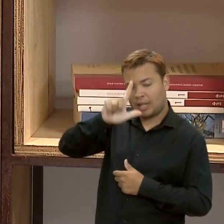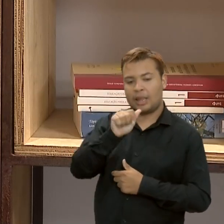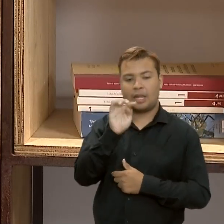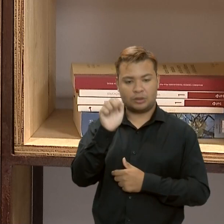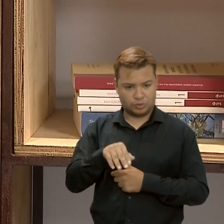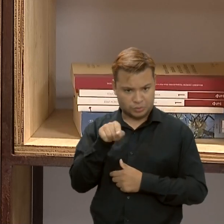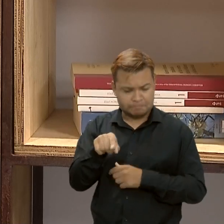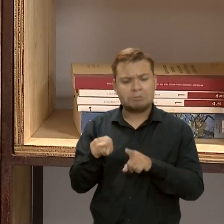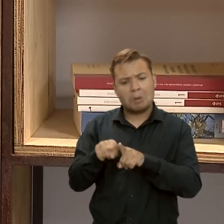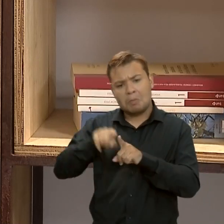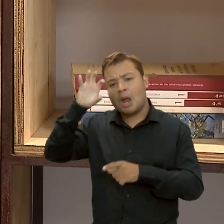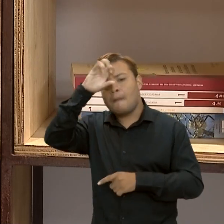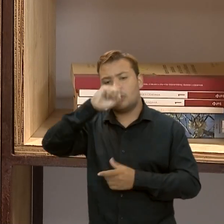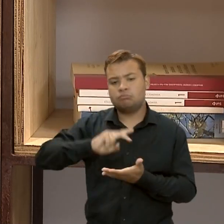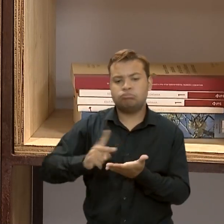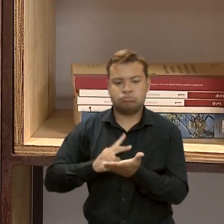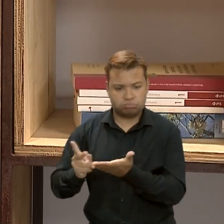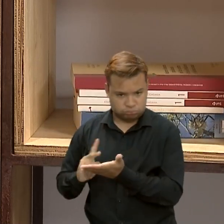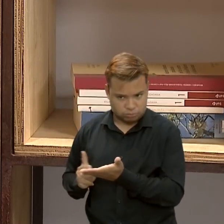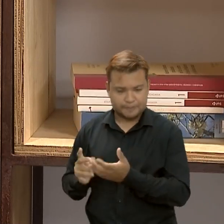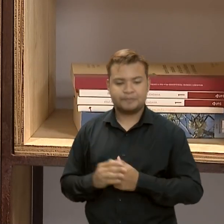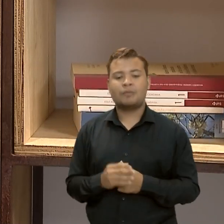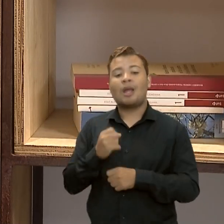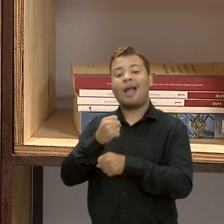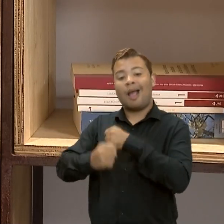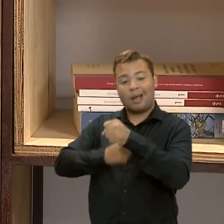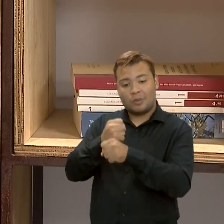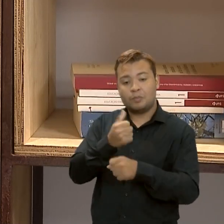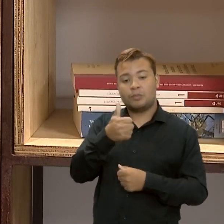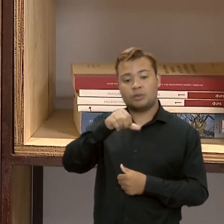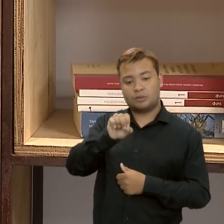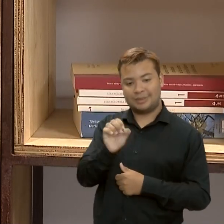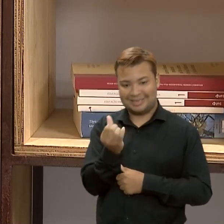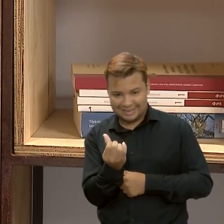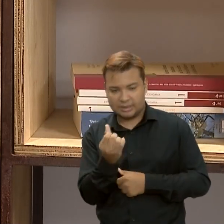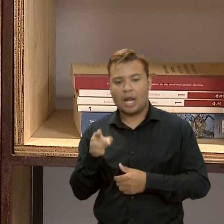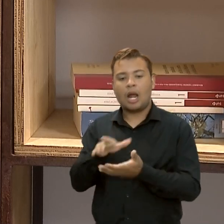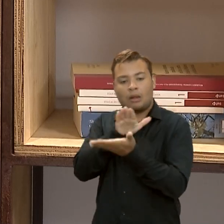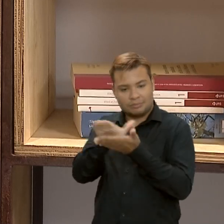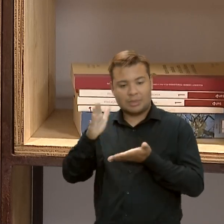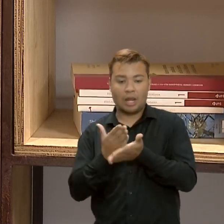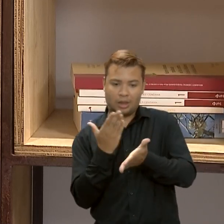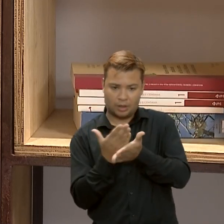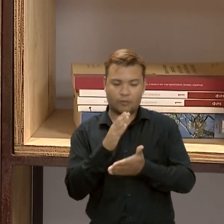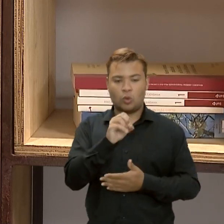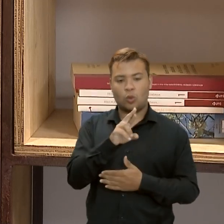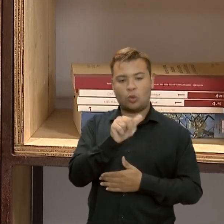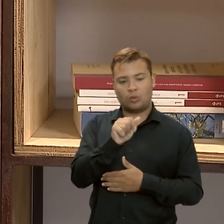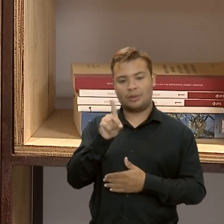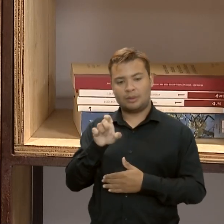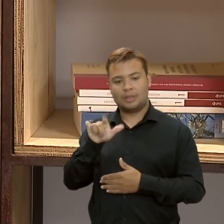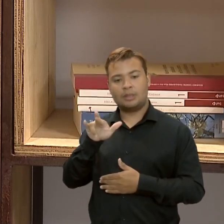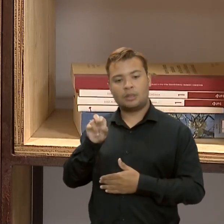fazer traduções também. Em 1906, ela vai publicar o Coroa de Lírios, que é um